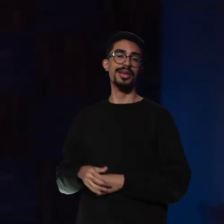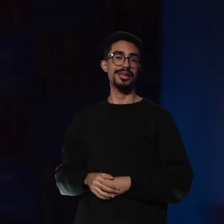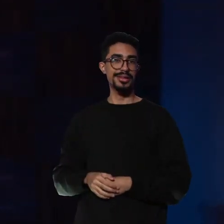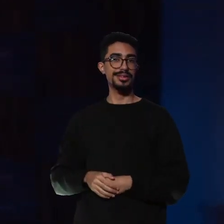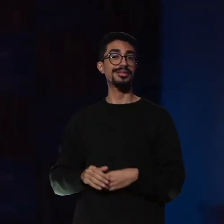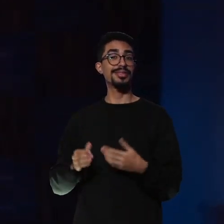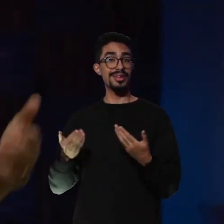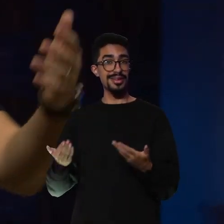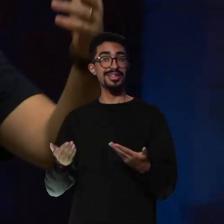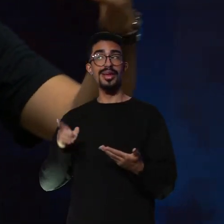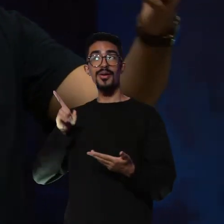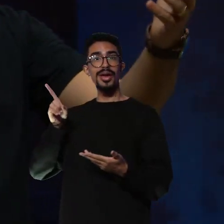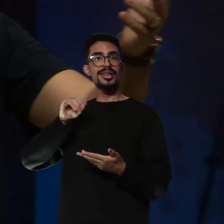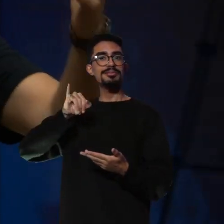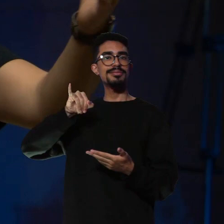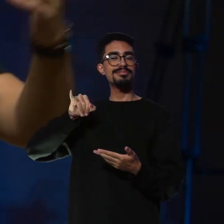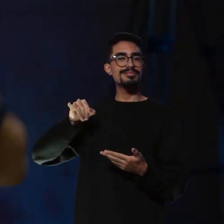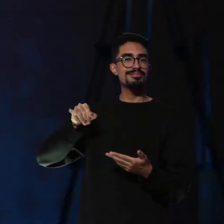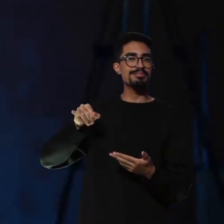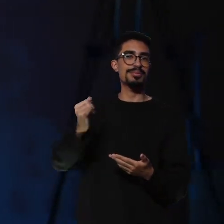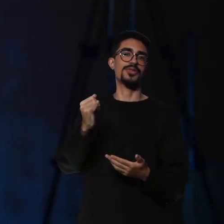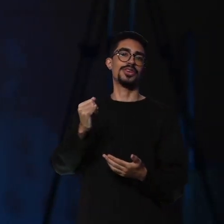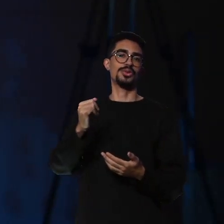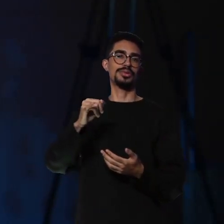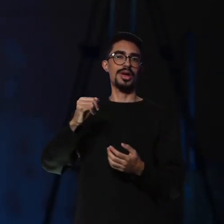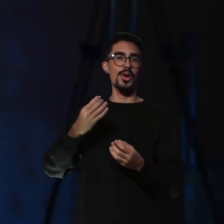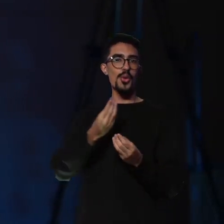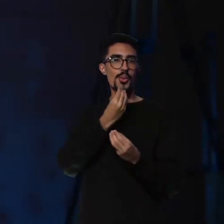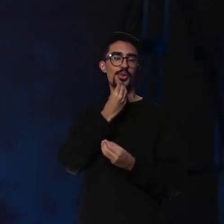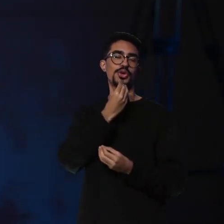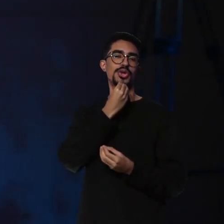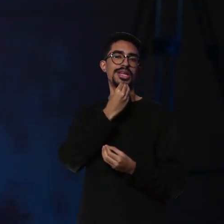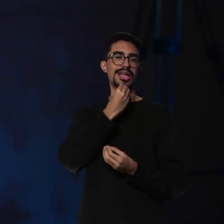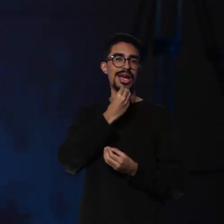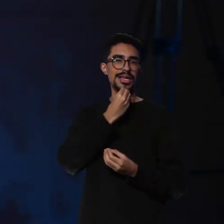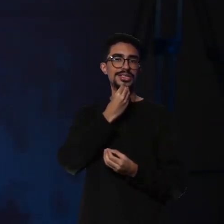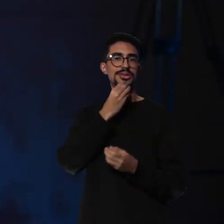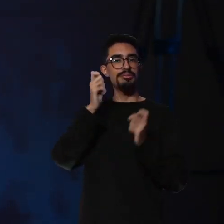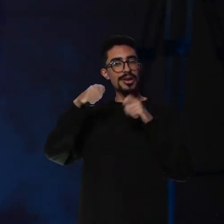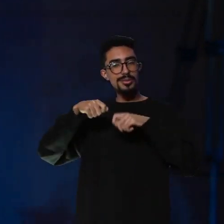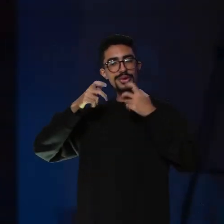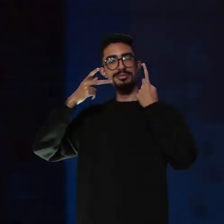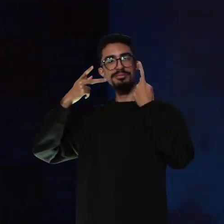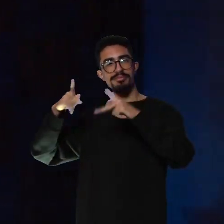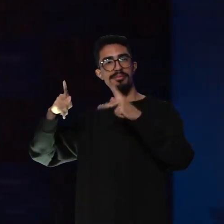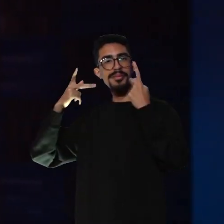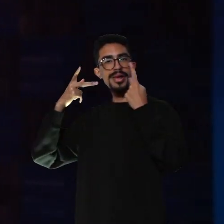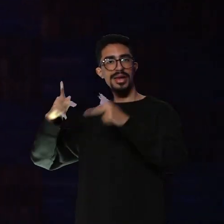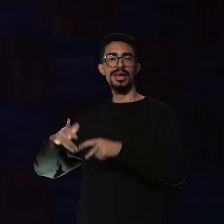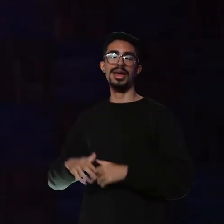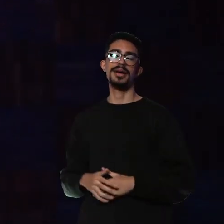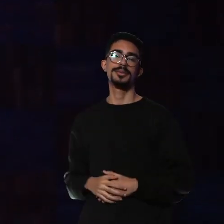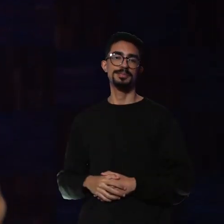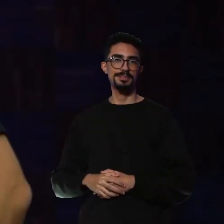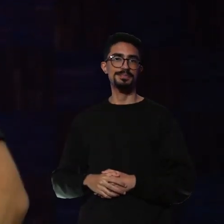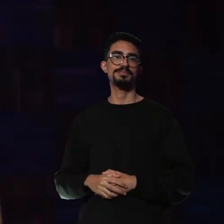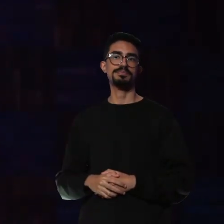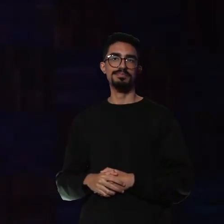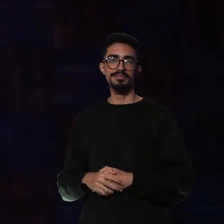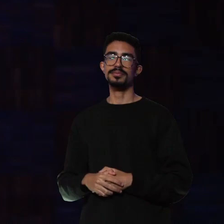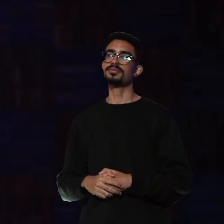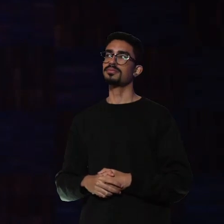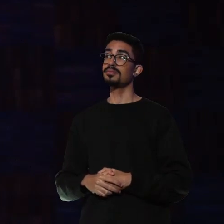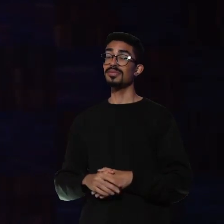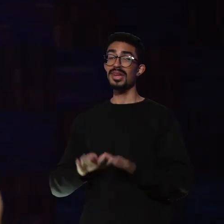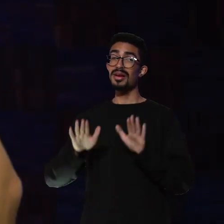fiz. Mas para inspirá-lo a ver que existe sim uma outra possibilidade, um outro caminho de vida. Mas nem sempre nós temos